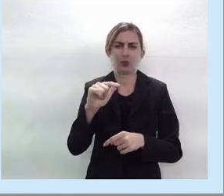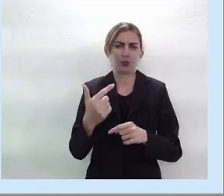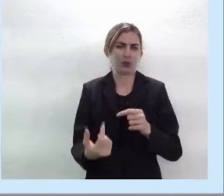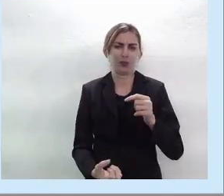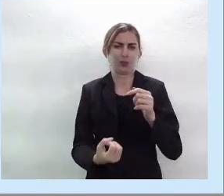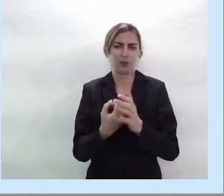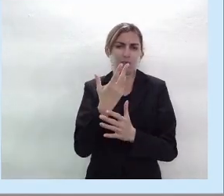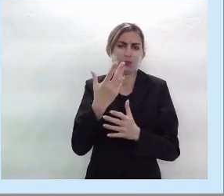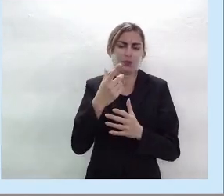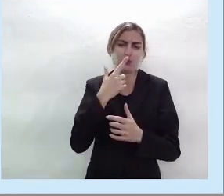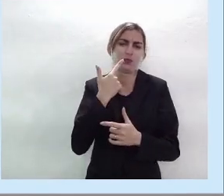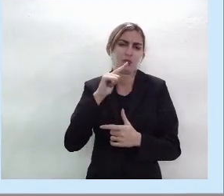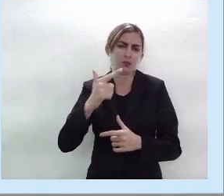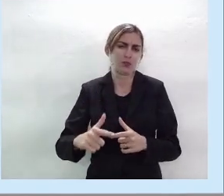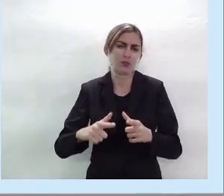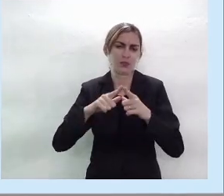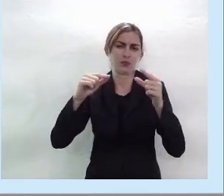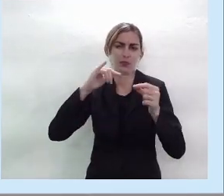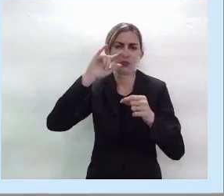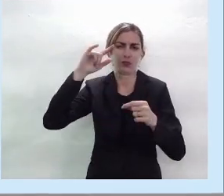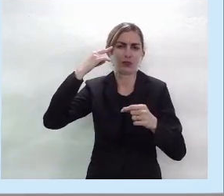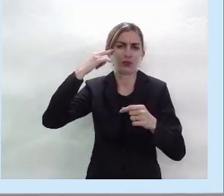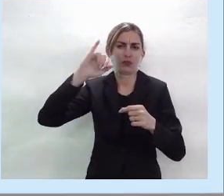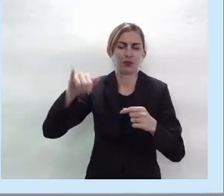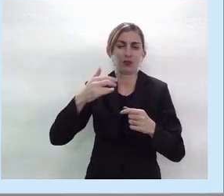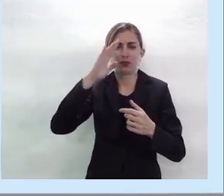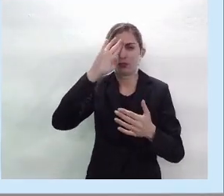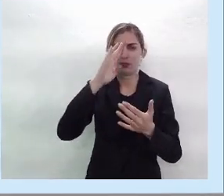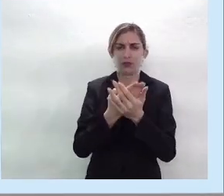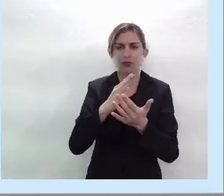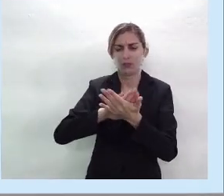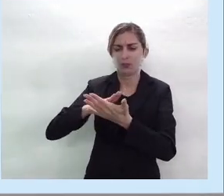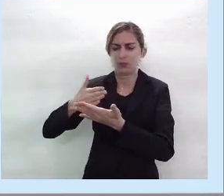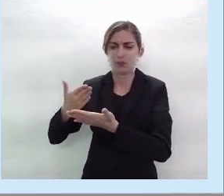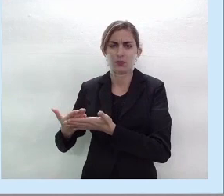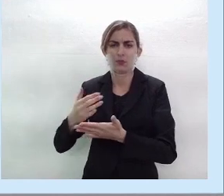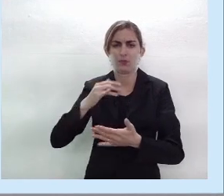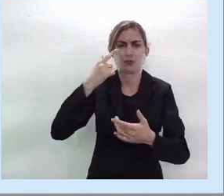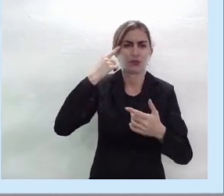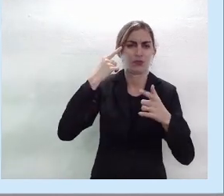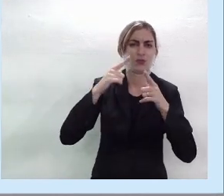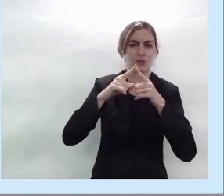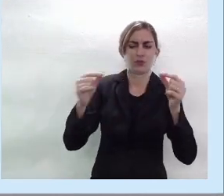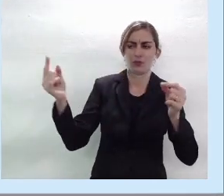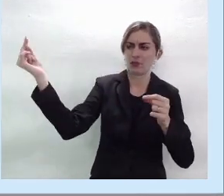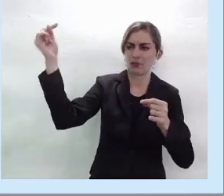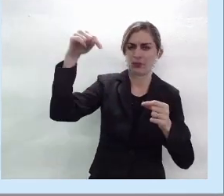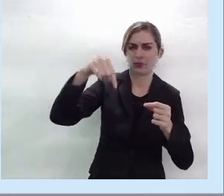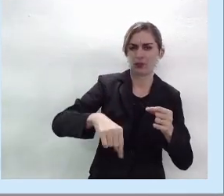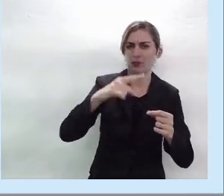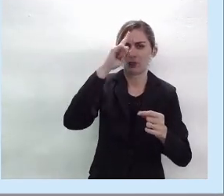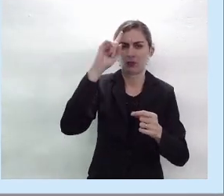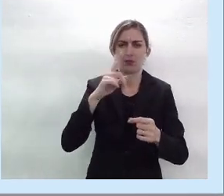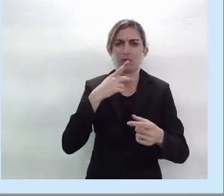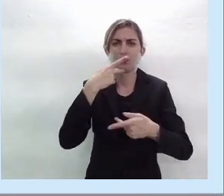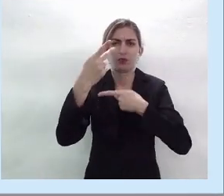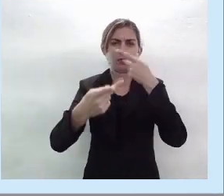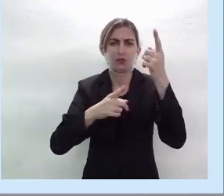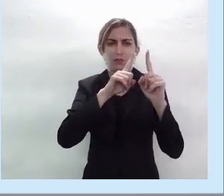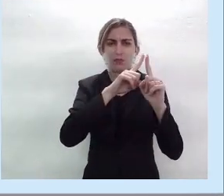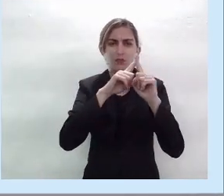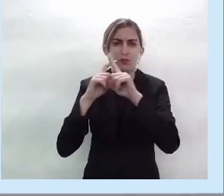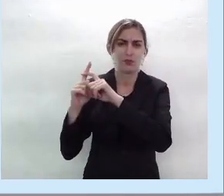no japonês, mas acredita-se que por uma questão de interpretação, como os japoneses vieram, ninguém sabia